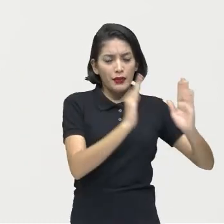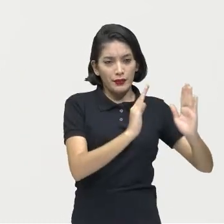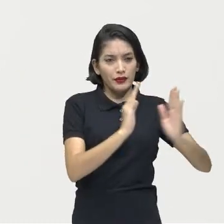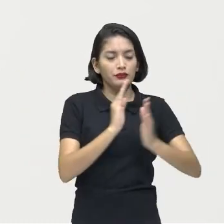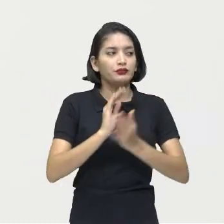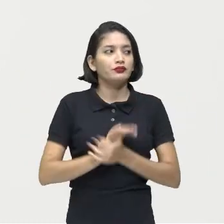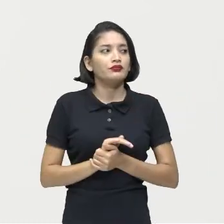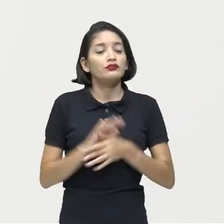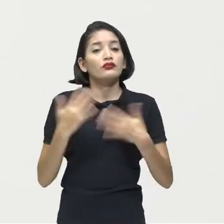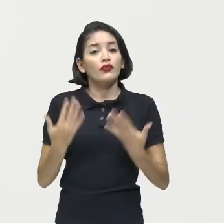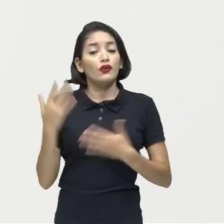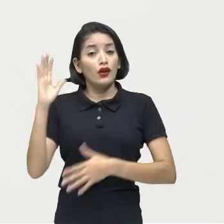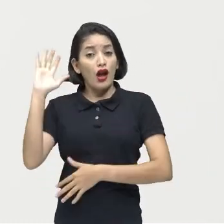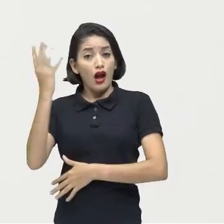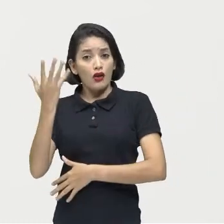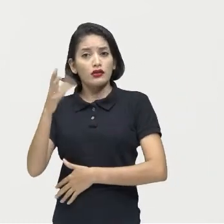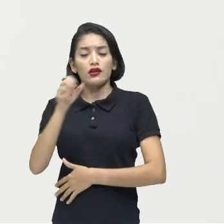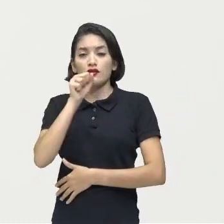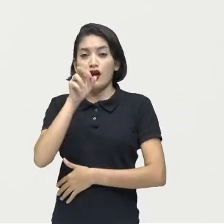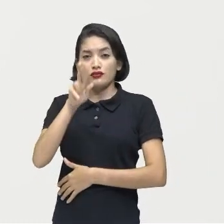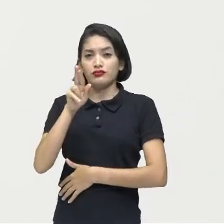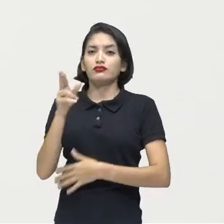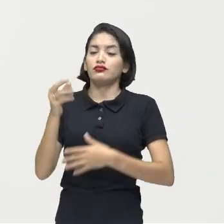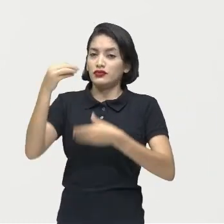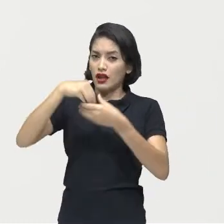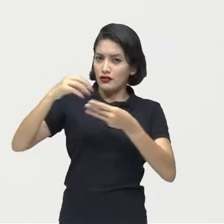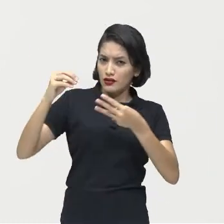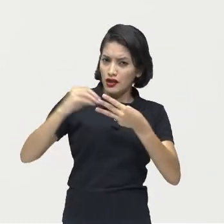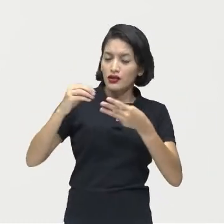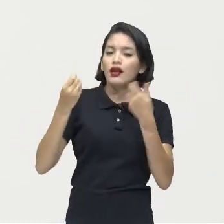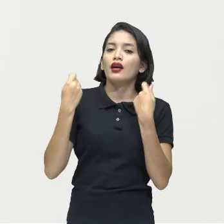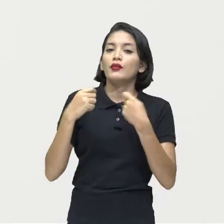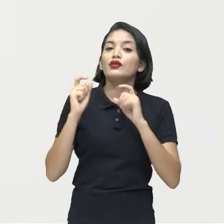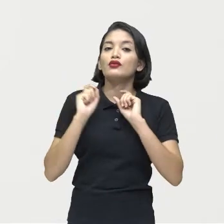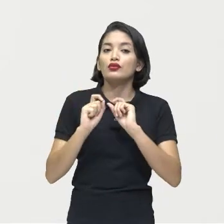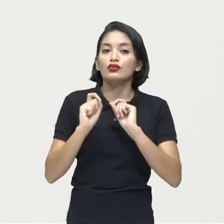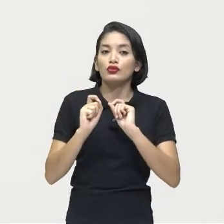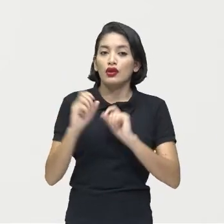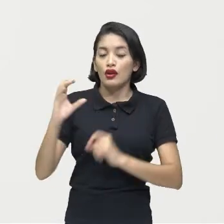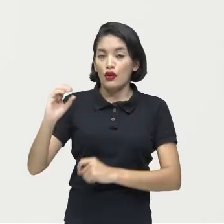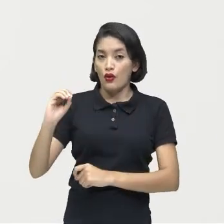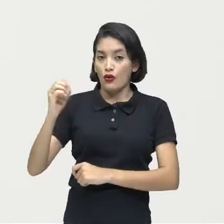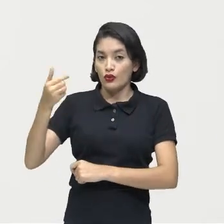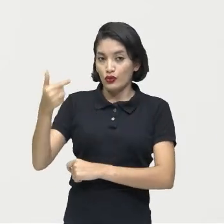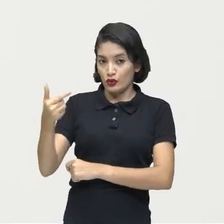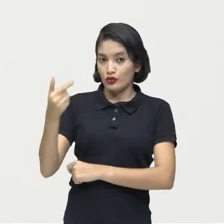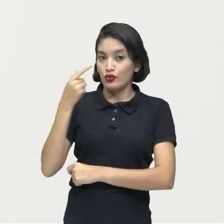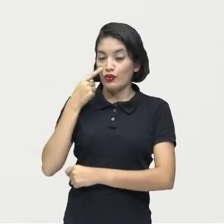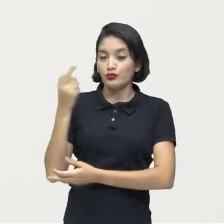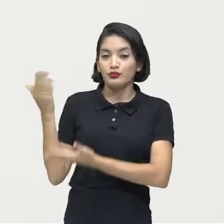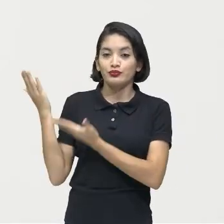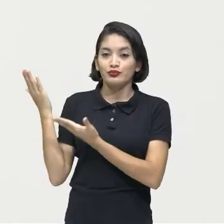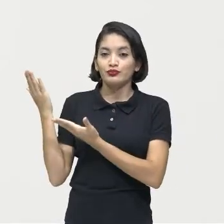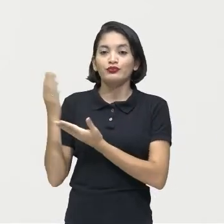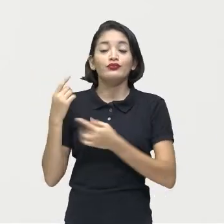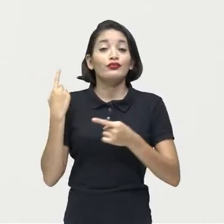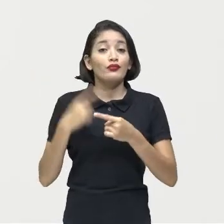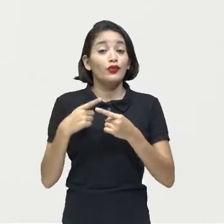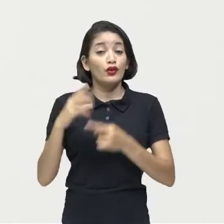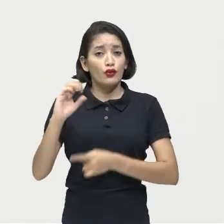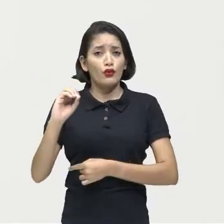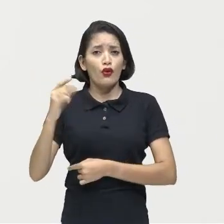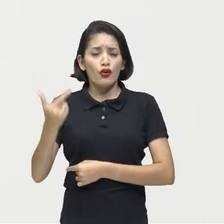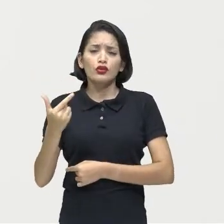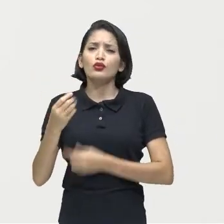Então, para que ocorra respiração celular, eu preciso de oxigênio, né? Porque o oxigênio eu